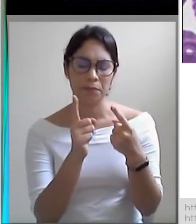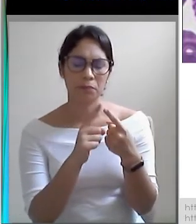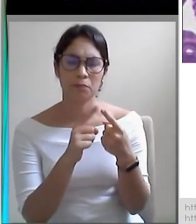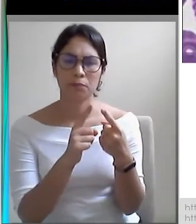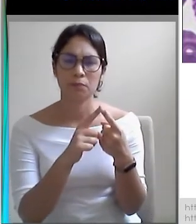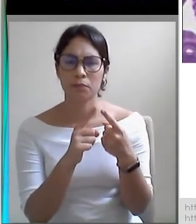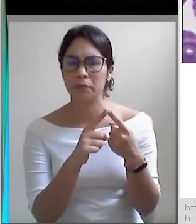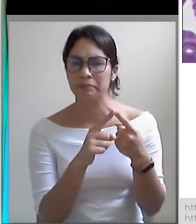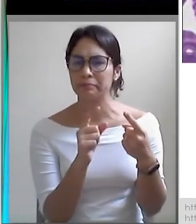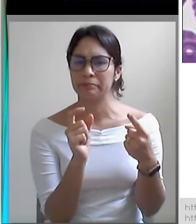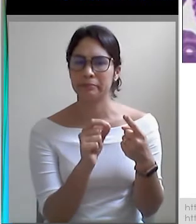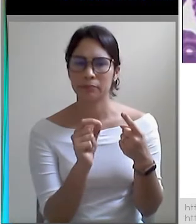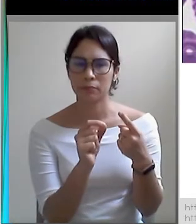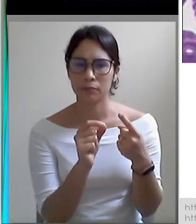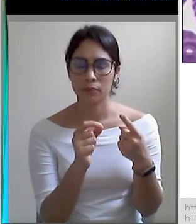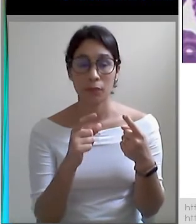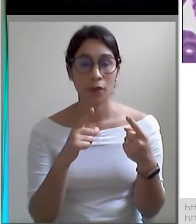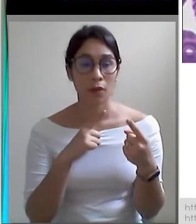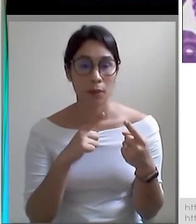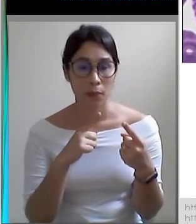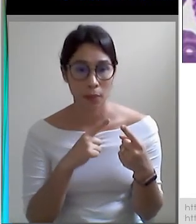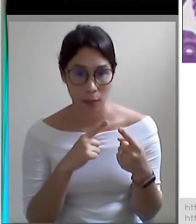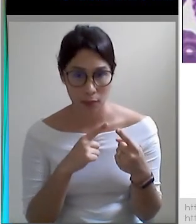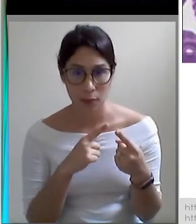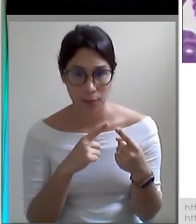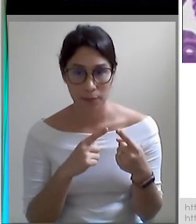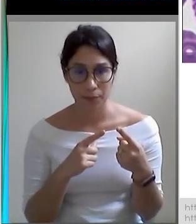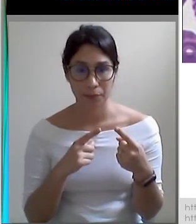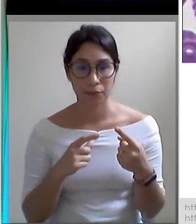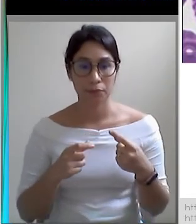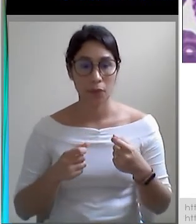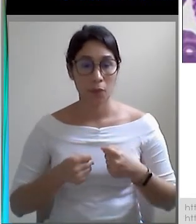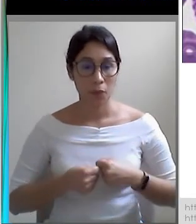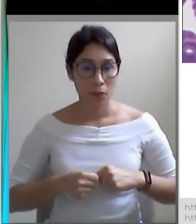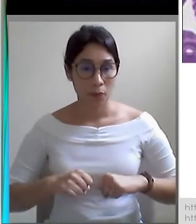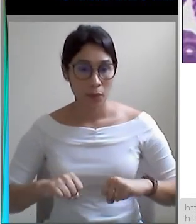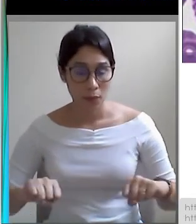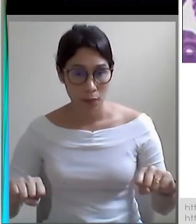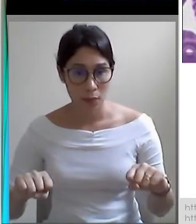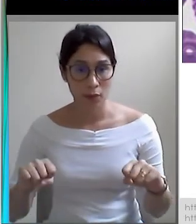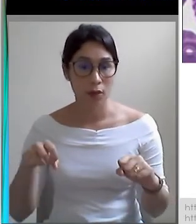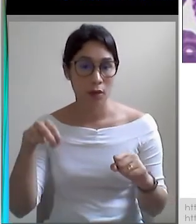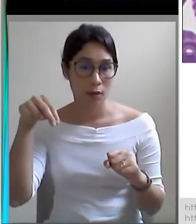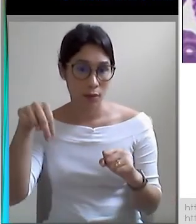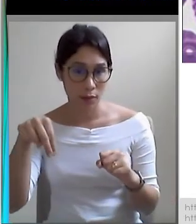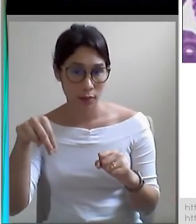Dentre as granulares, encontramos os neutrófilos,